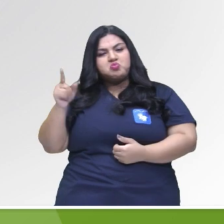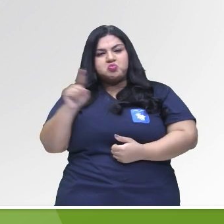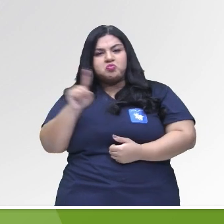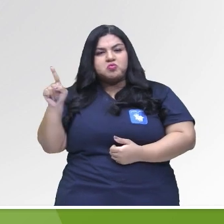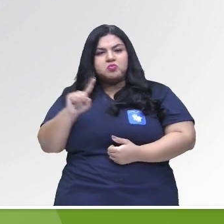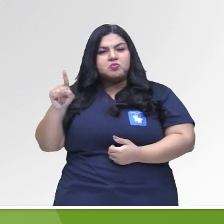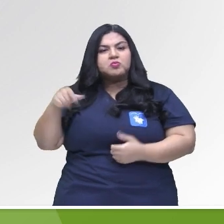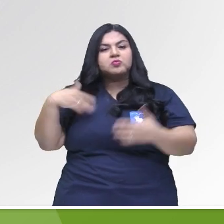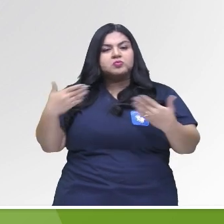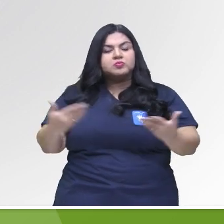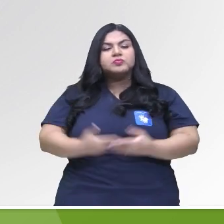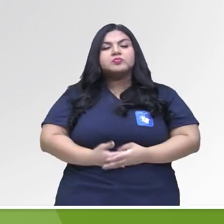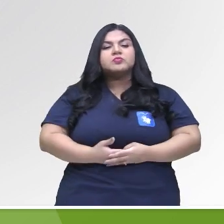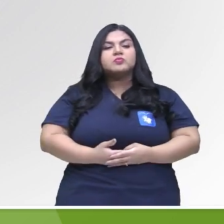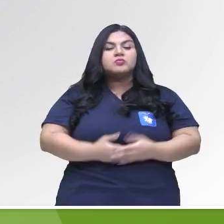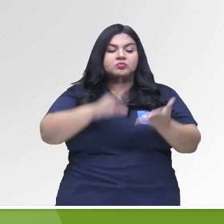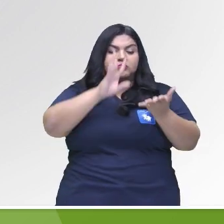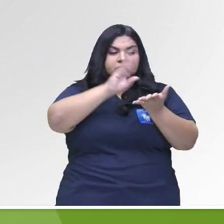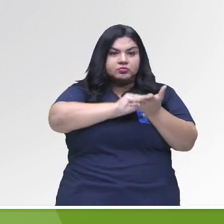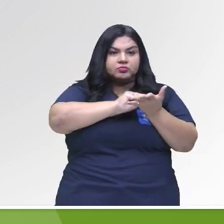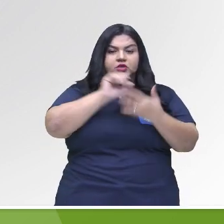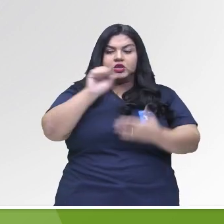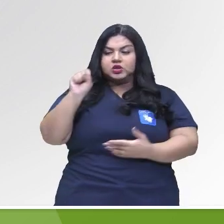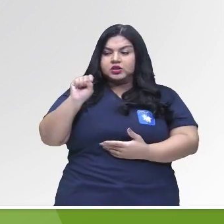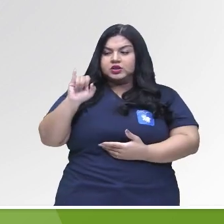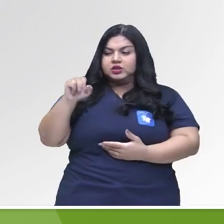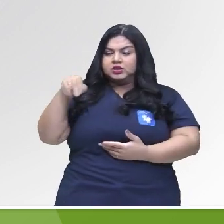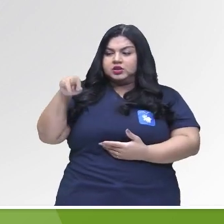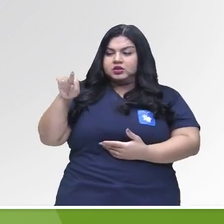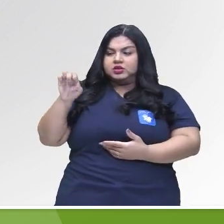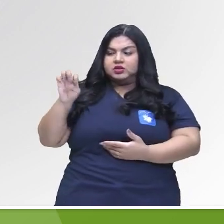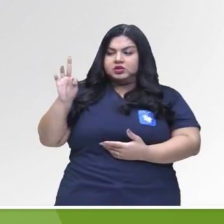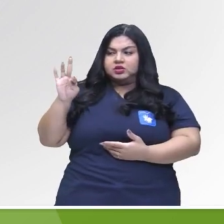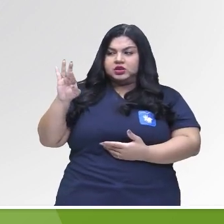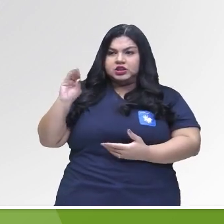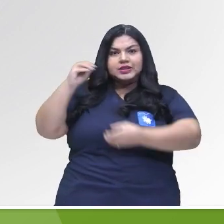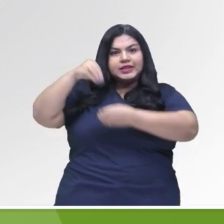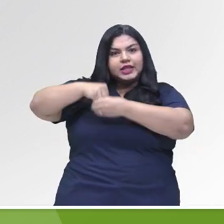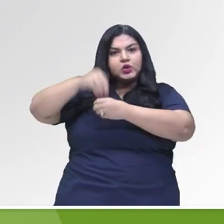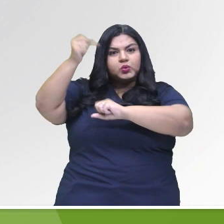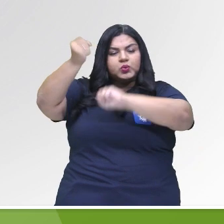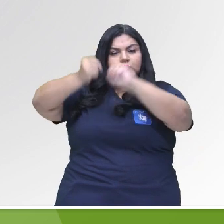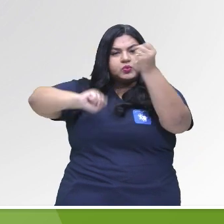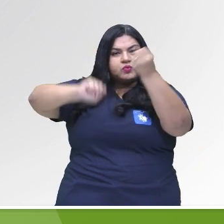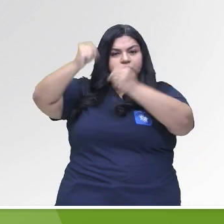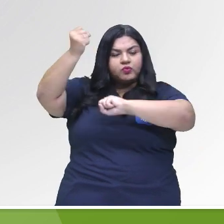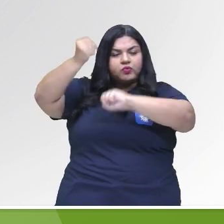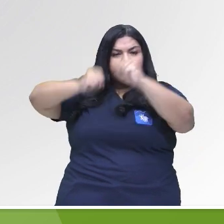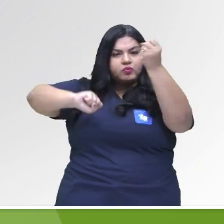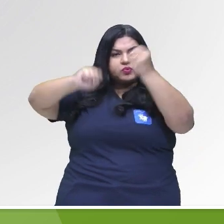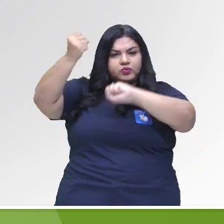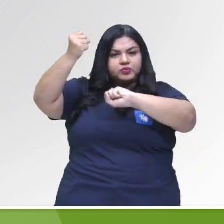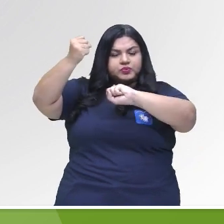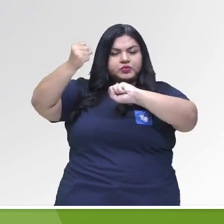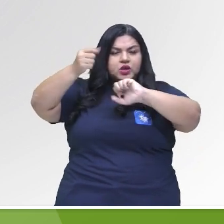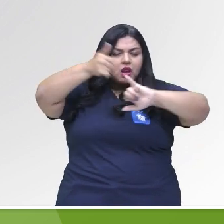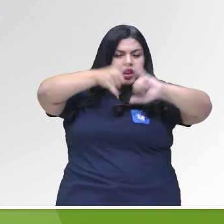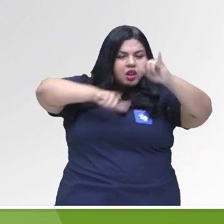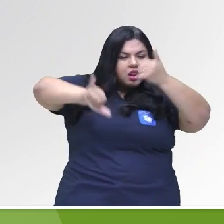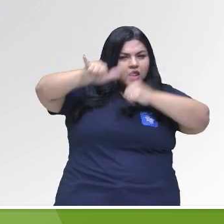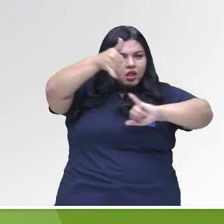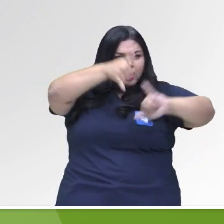tá? Então, os polímeros sintéticos são produzidos nas indústrias, ou seja, produzidos em laboratório,